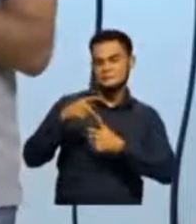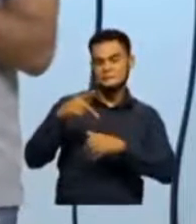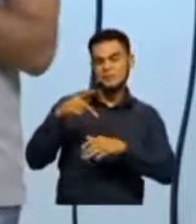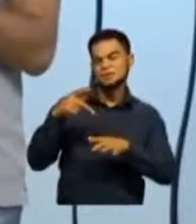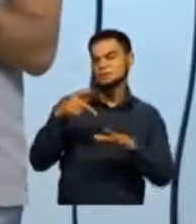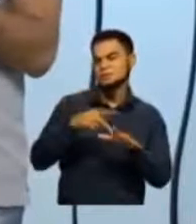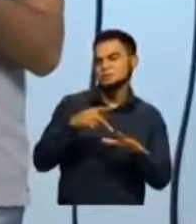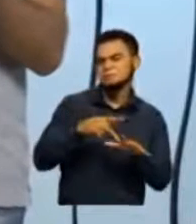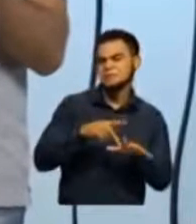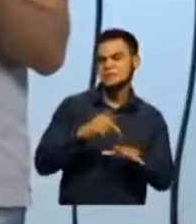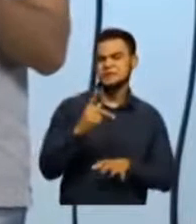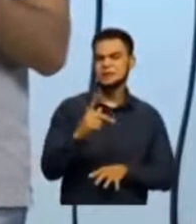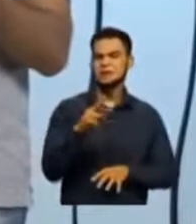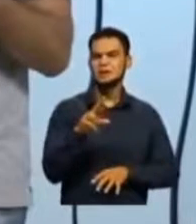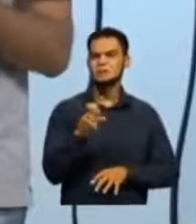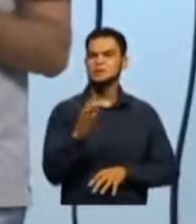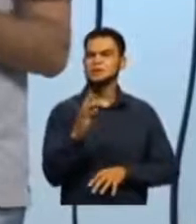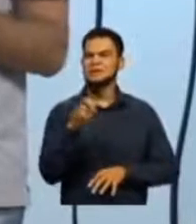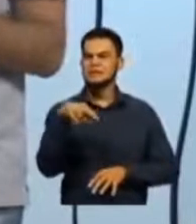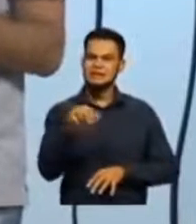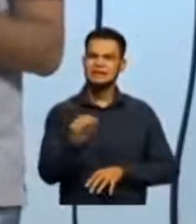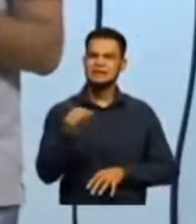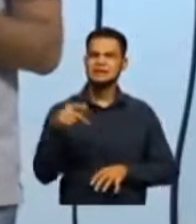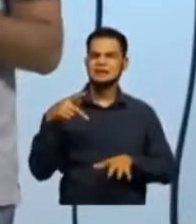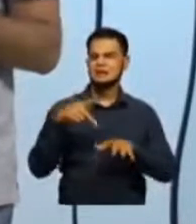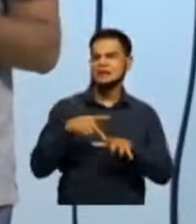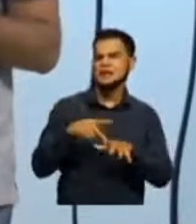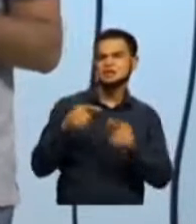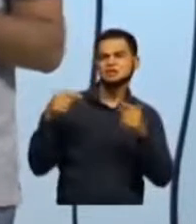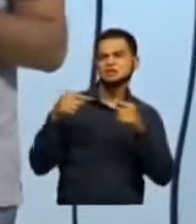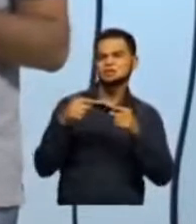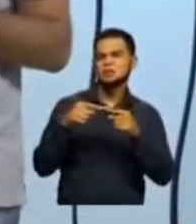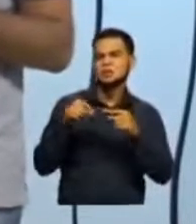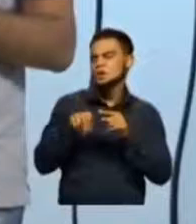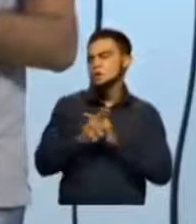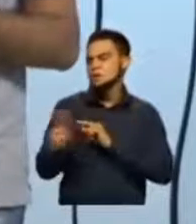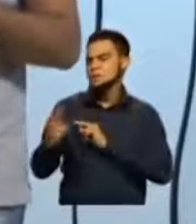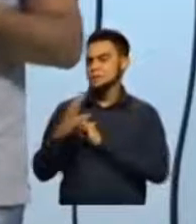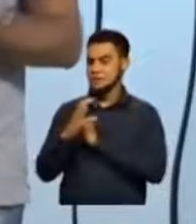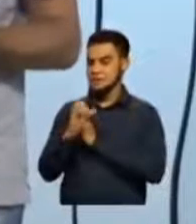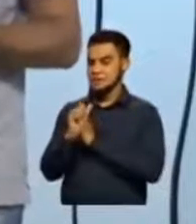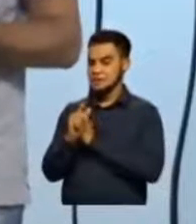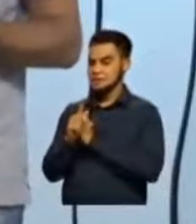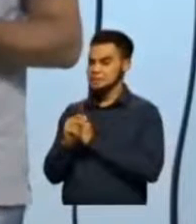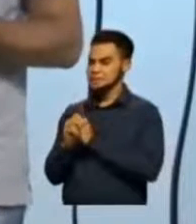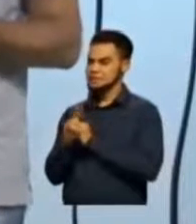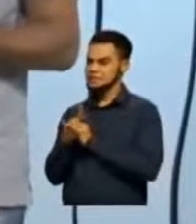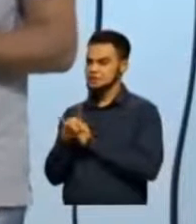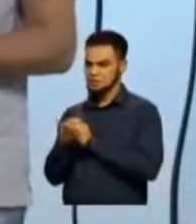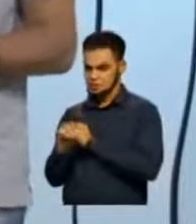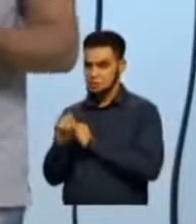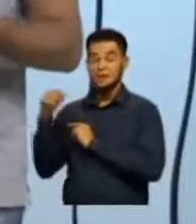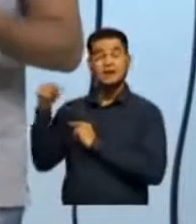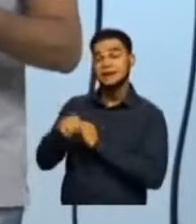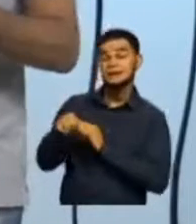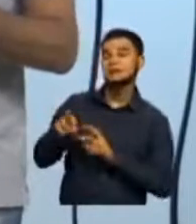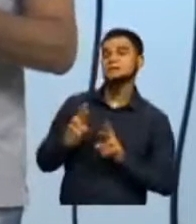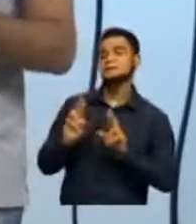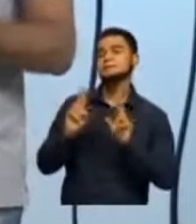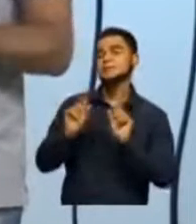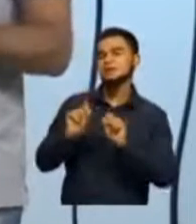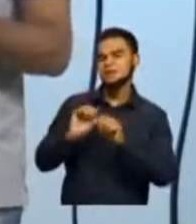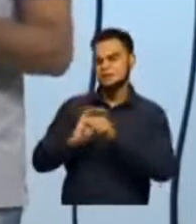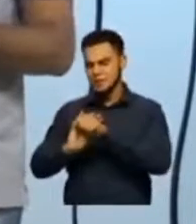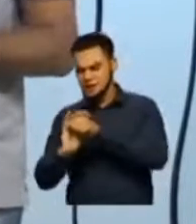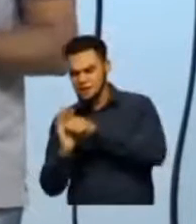mesmo. Essa cápsula de proteína, que a gente chama de capsídeo, ela vai ser responsável para